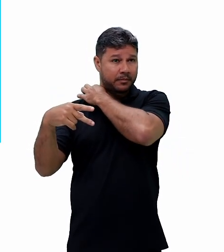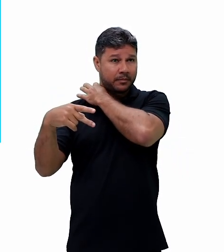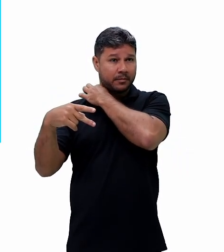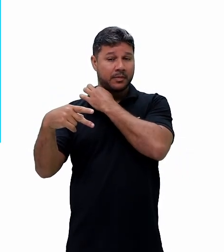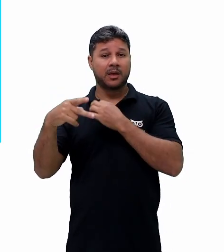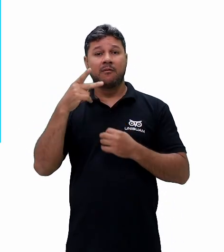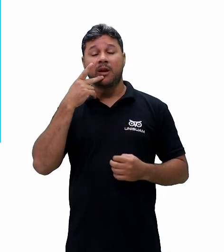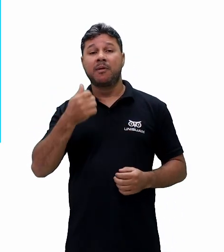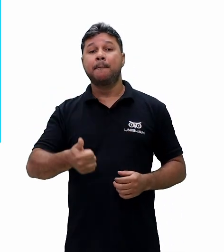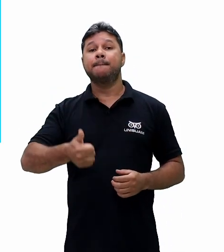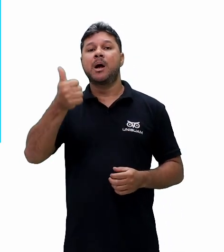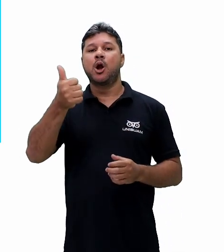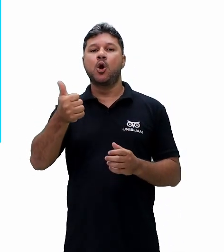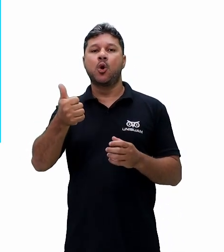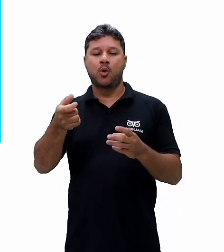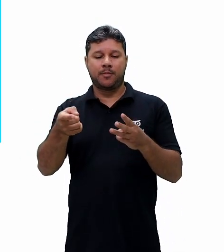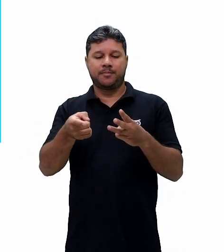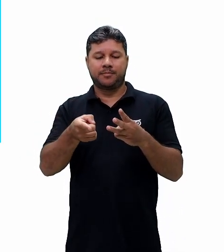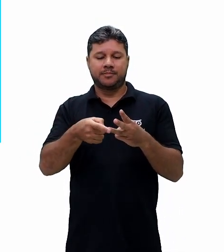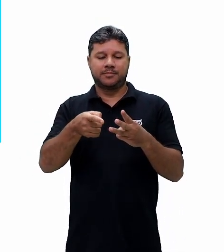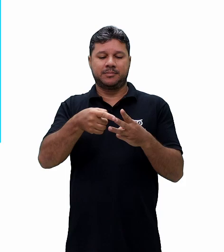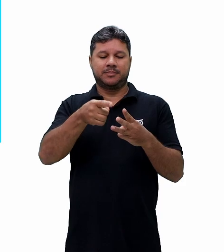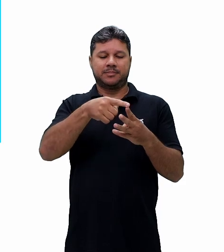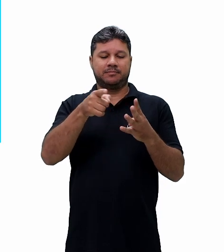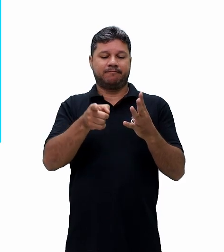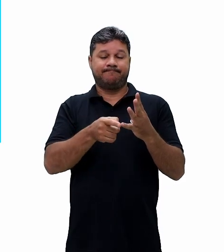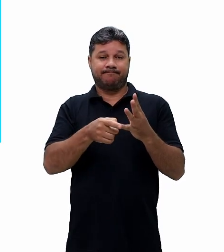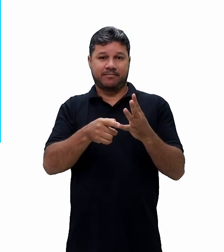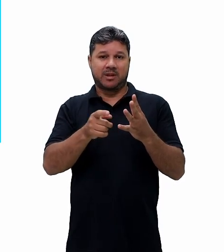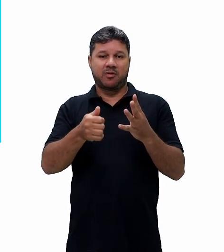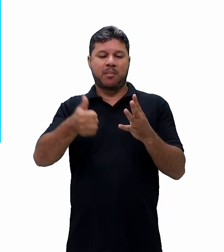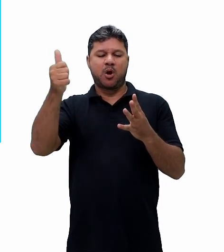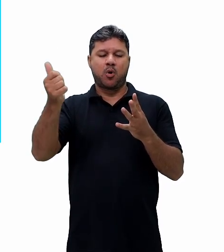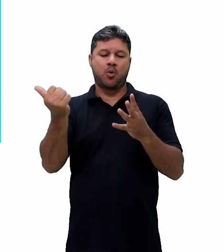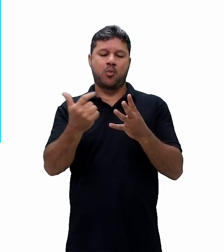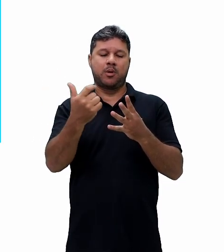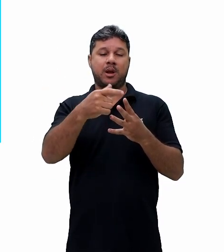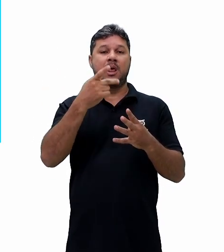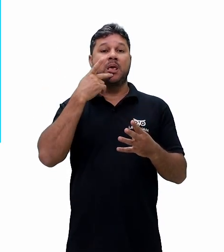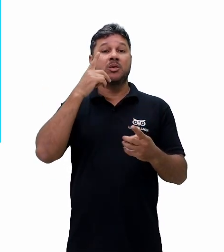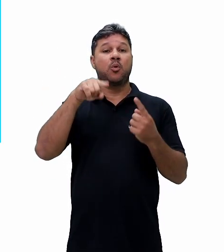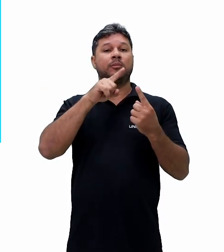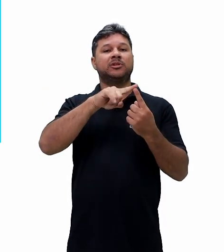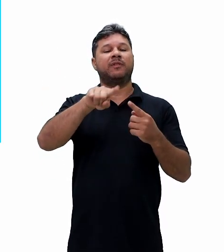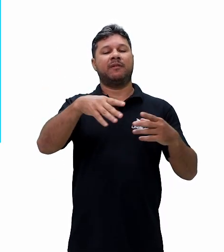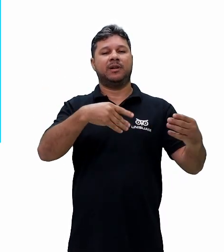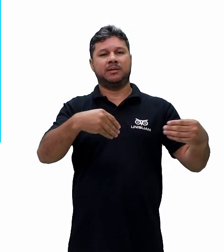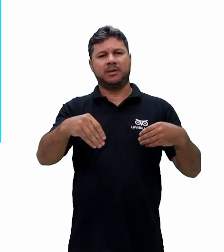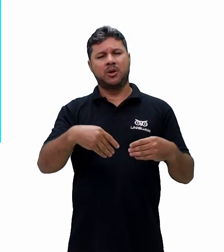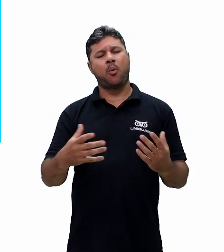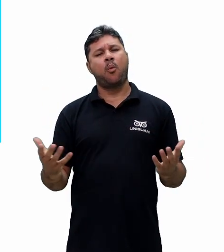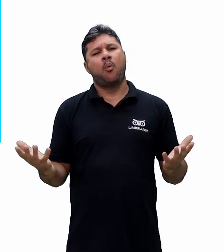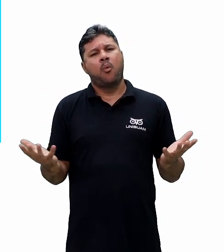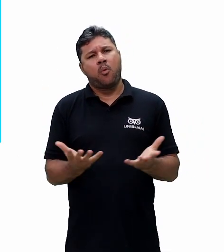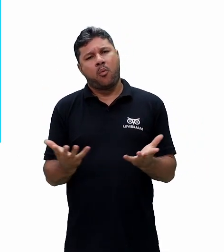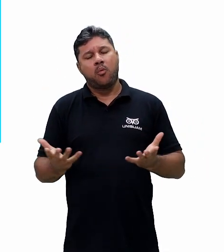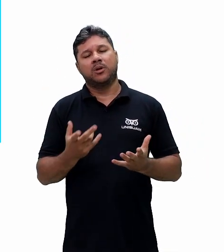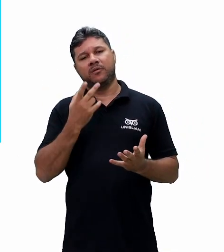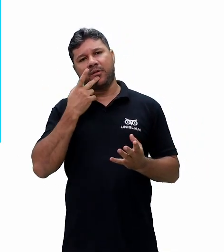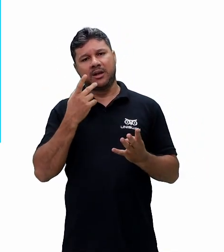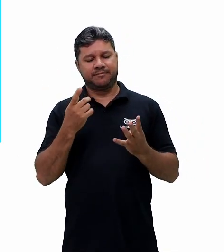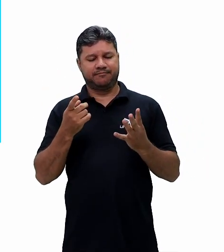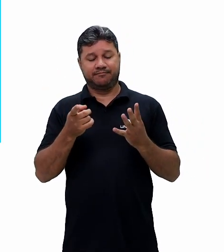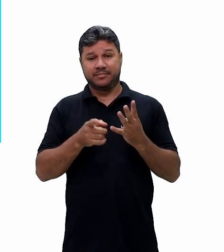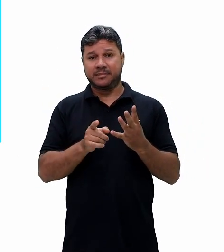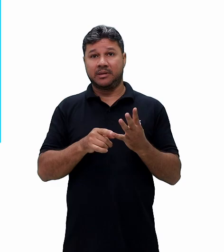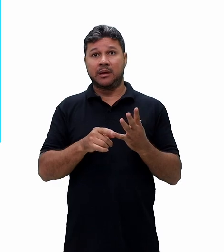os demais métodos quando se tinha como objetivo melhorar a flexibilidade. Porém, hoje se sabe que